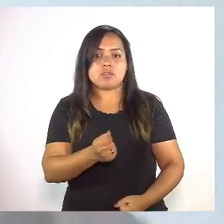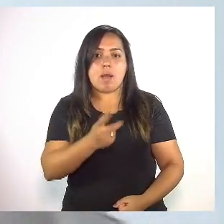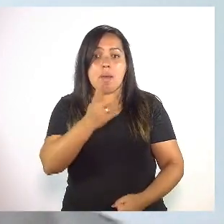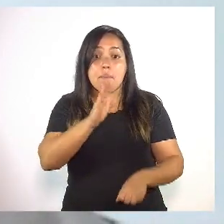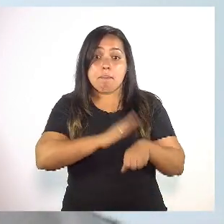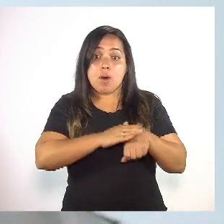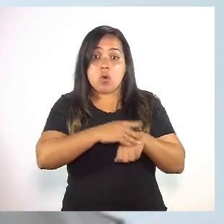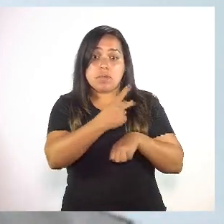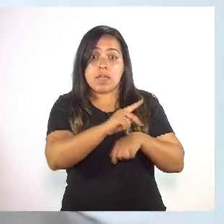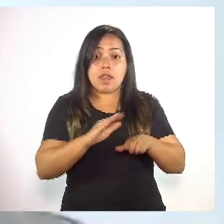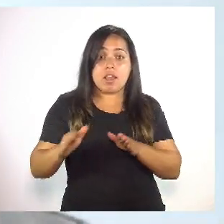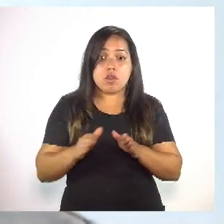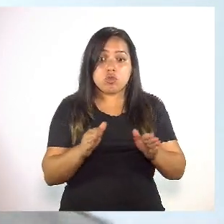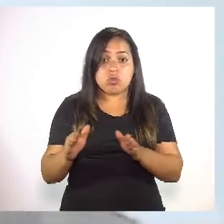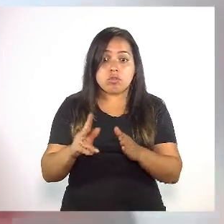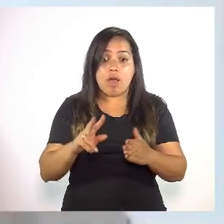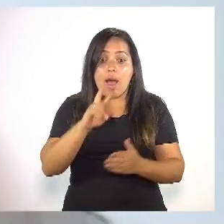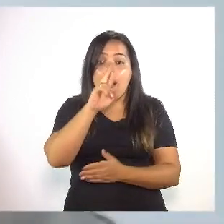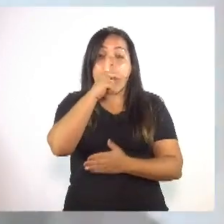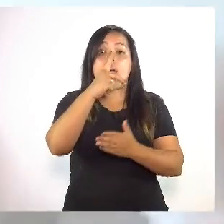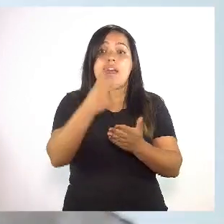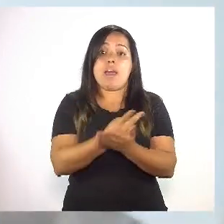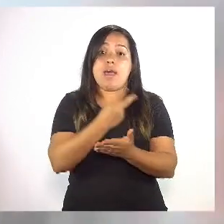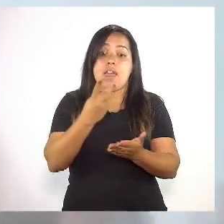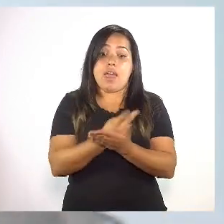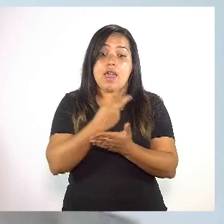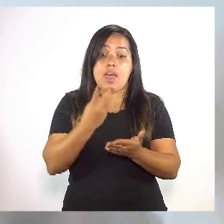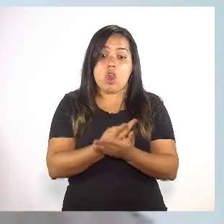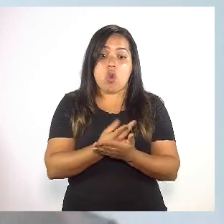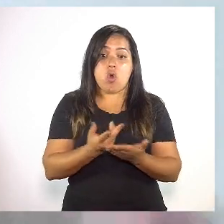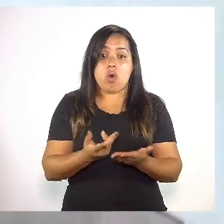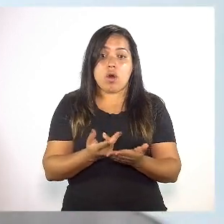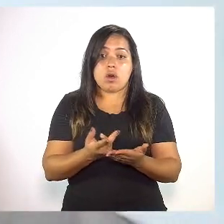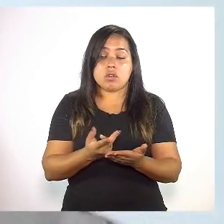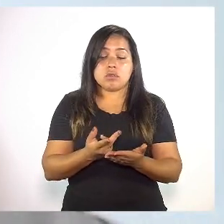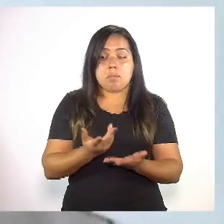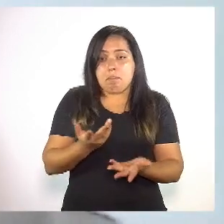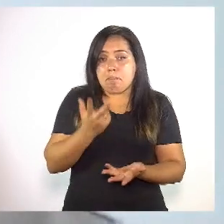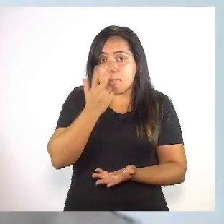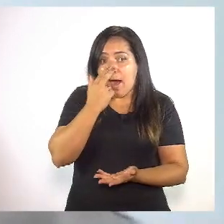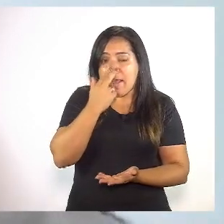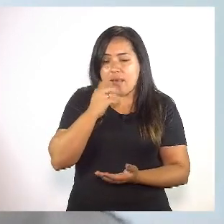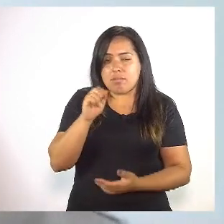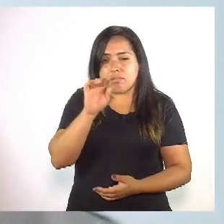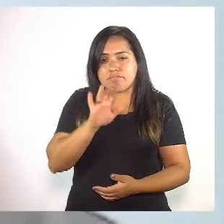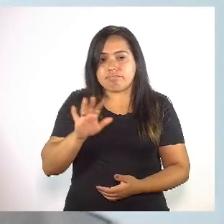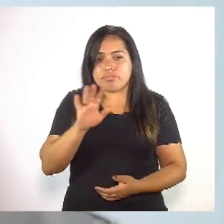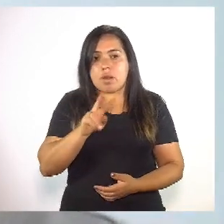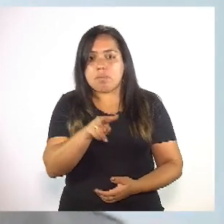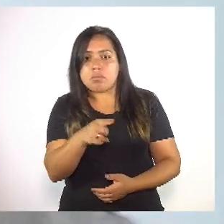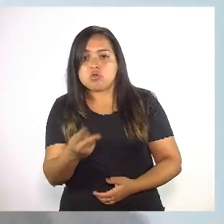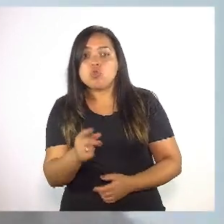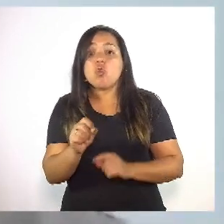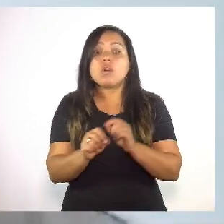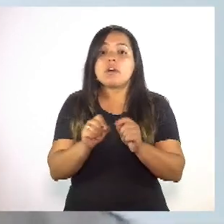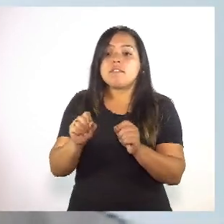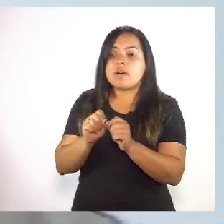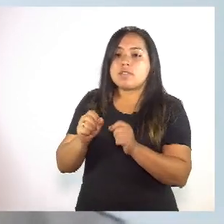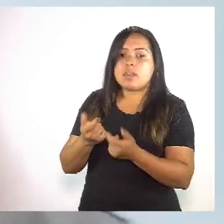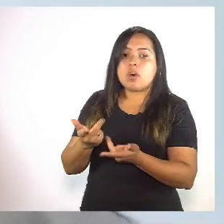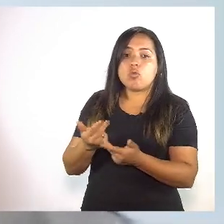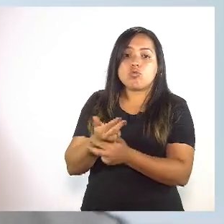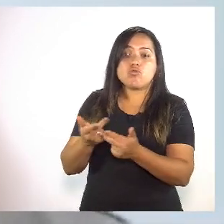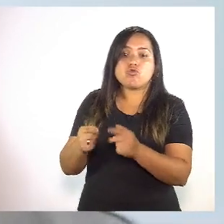induzir o gestor a erro, a uma interpretação, no mínimo, dúbia sobre o que fazia com os recursos do FISED. Sem